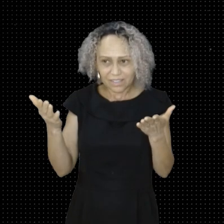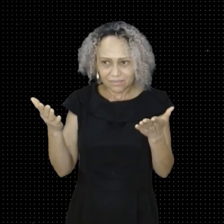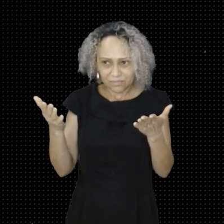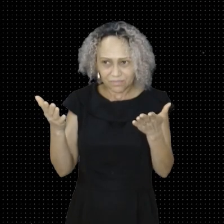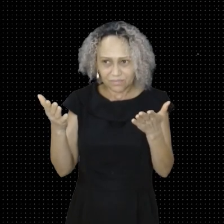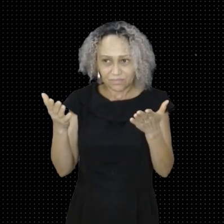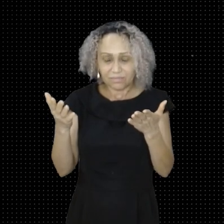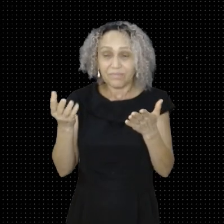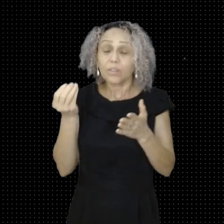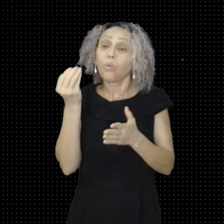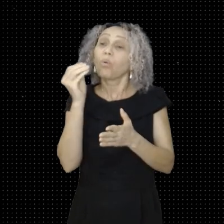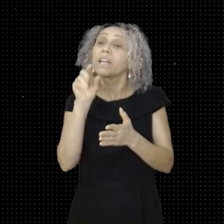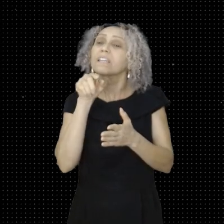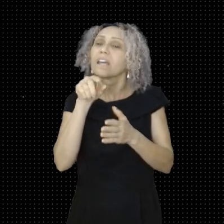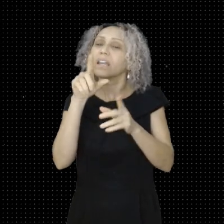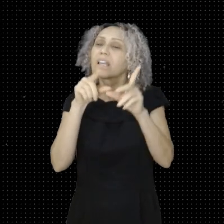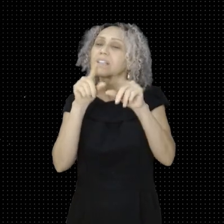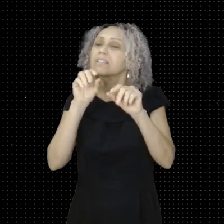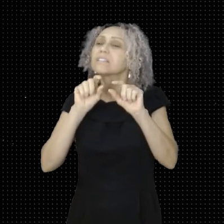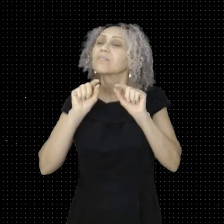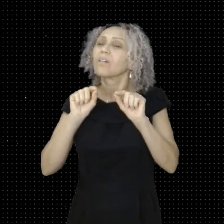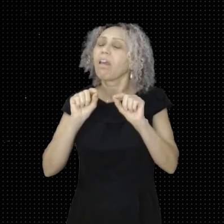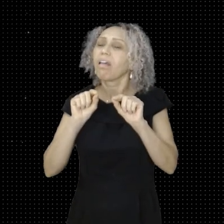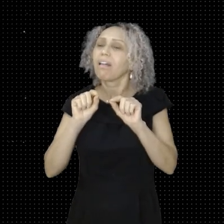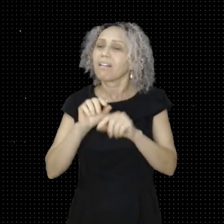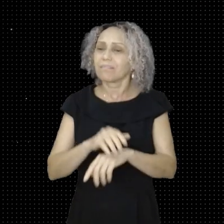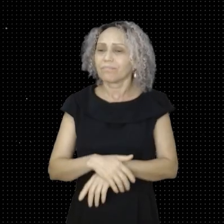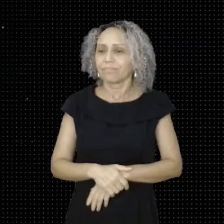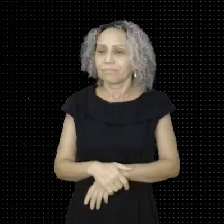Escrito nas Estrelas.